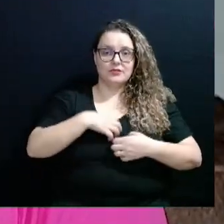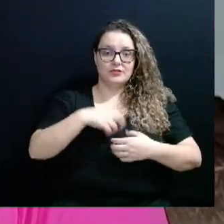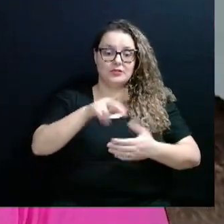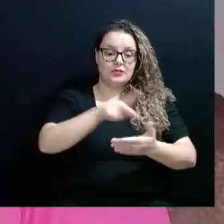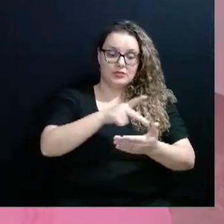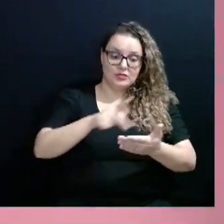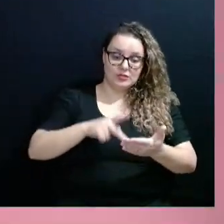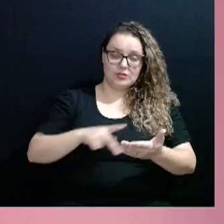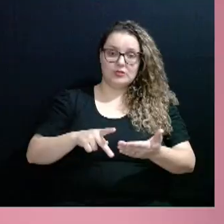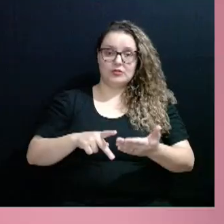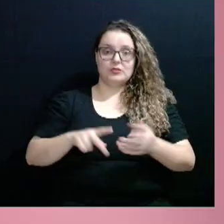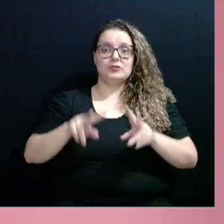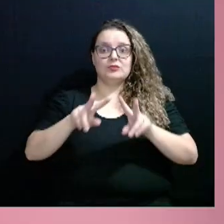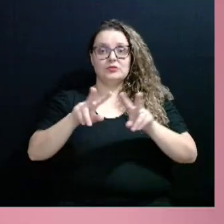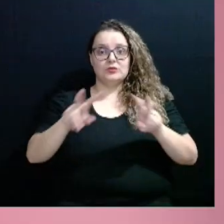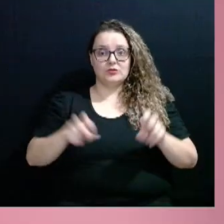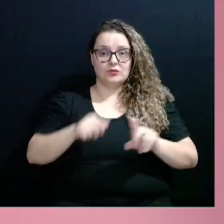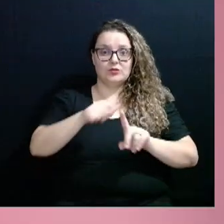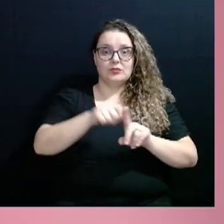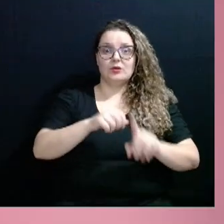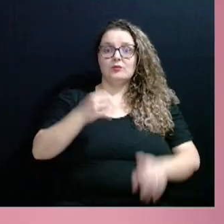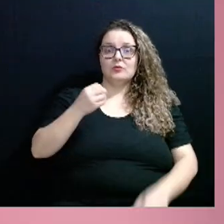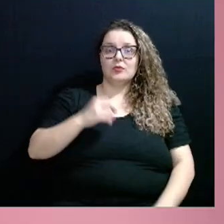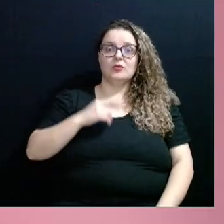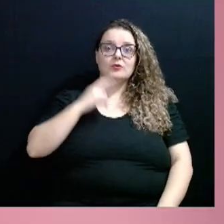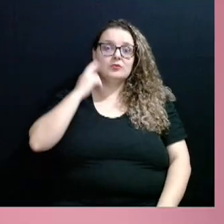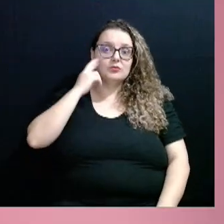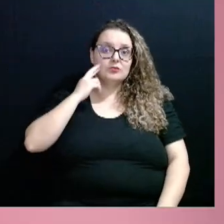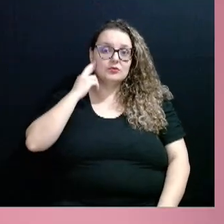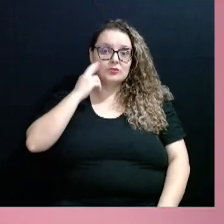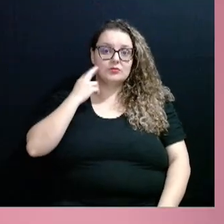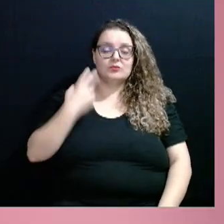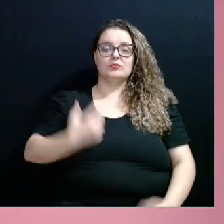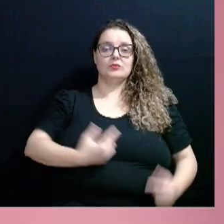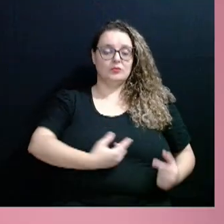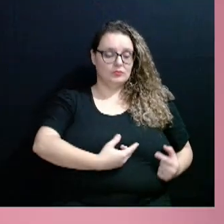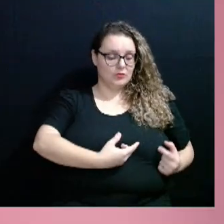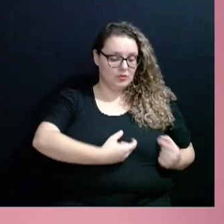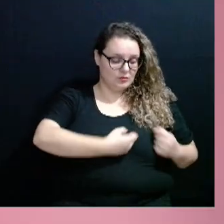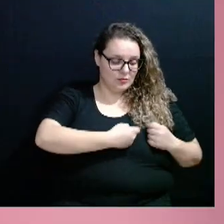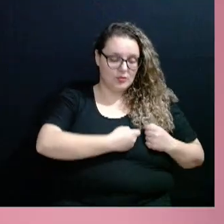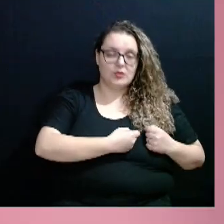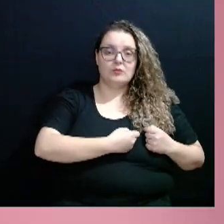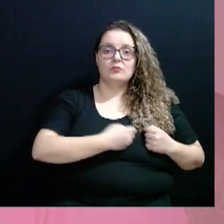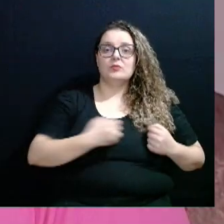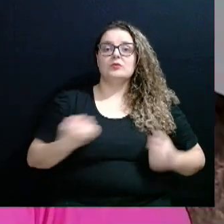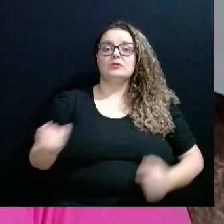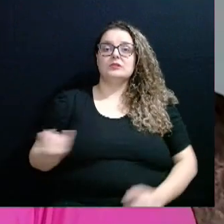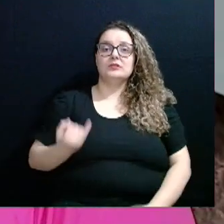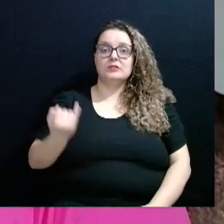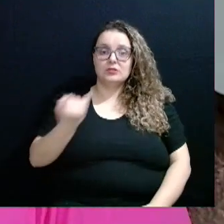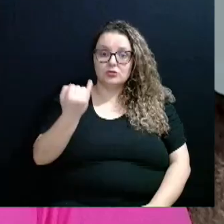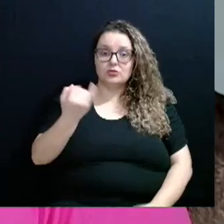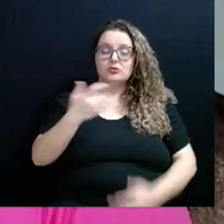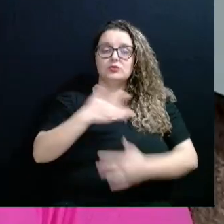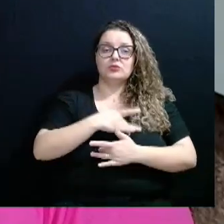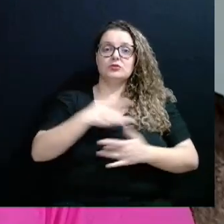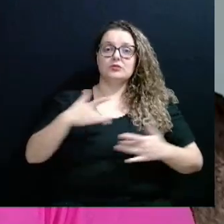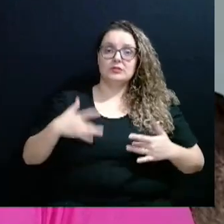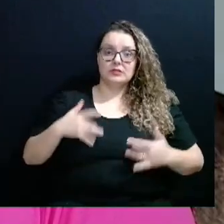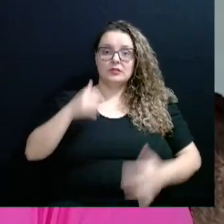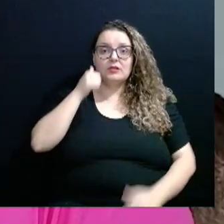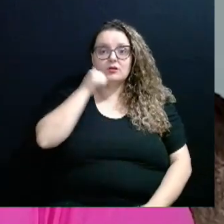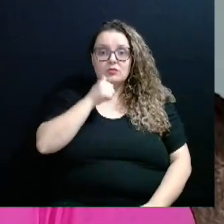o Outubro Rosa, sobre o câncer de mama, sobre a importância da saúde da mulher. Então é uma